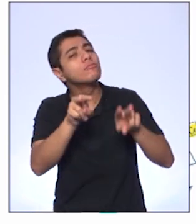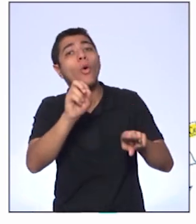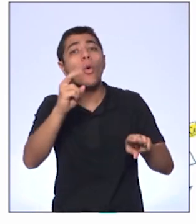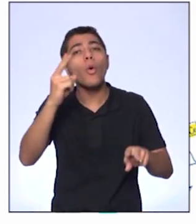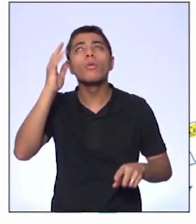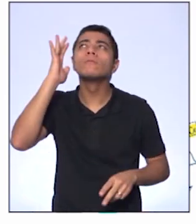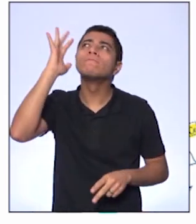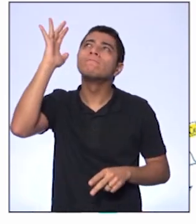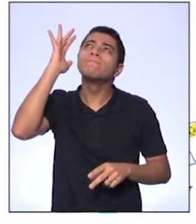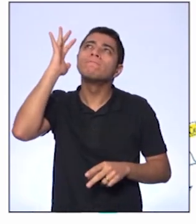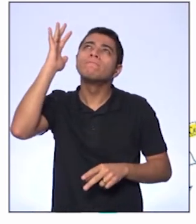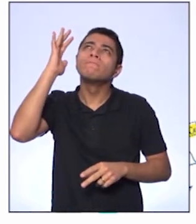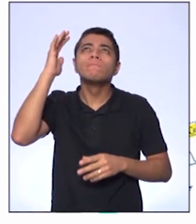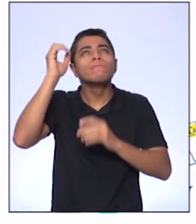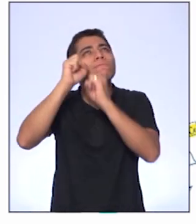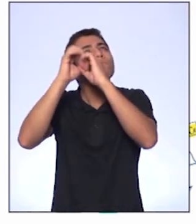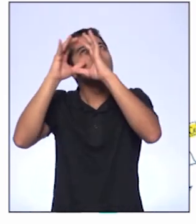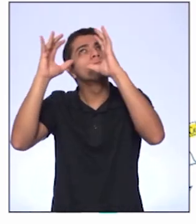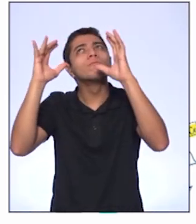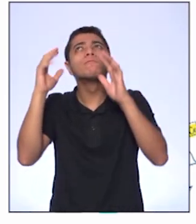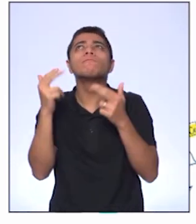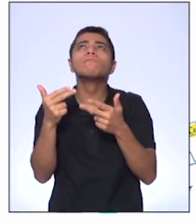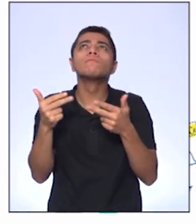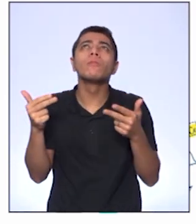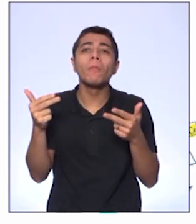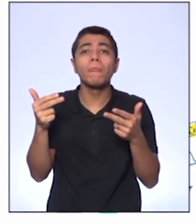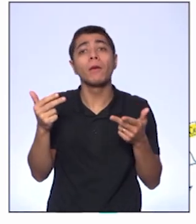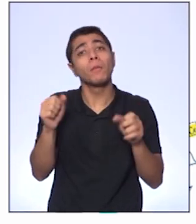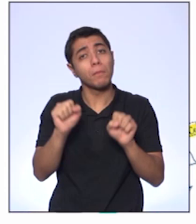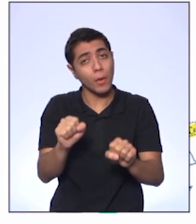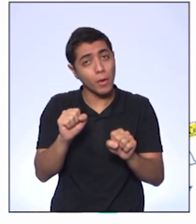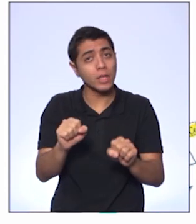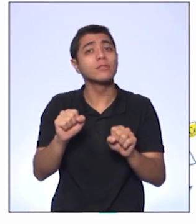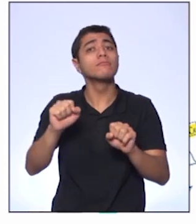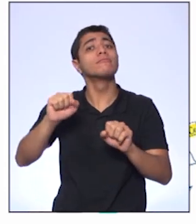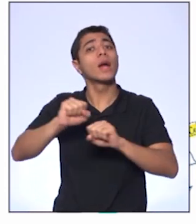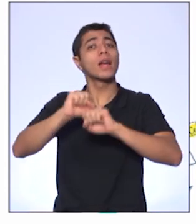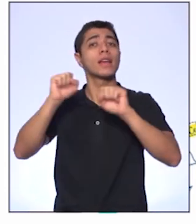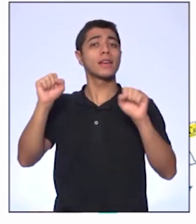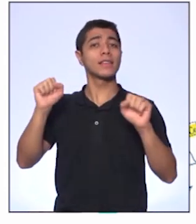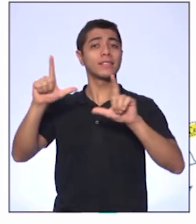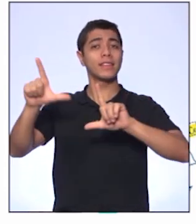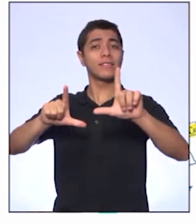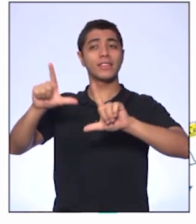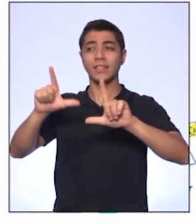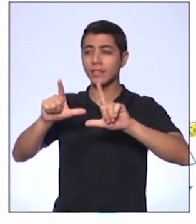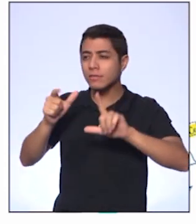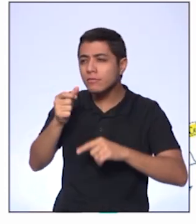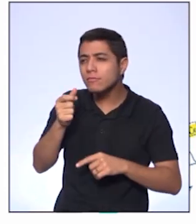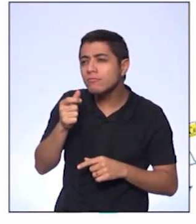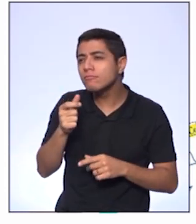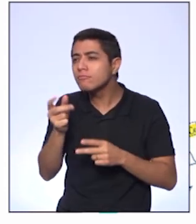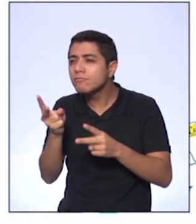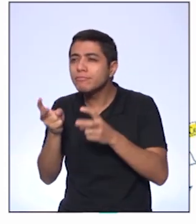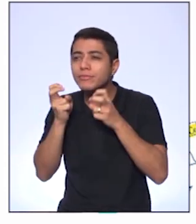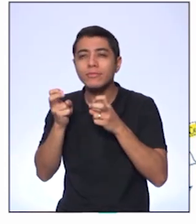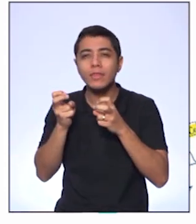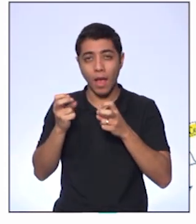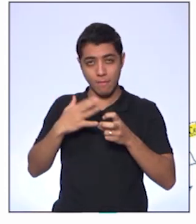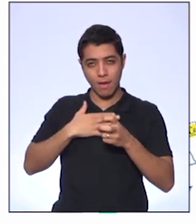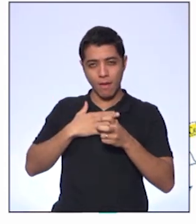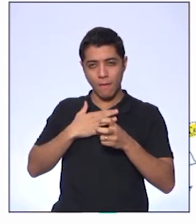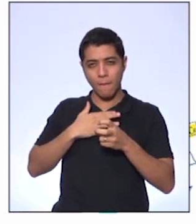qualquer, de preferência colhido no noticiário matutino ou da véspera, em que com suas artimanhas peculiares possa injetar um sangue